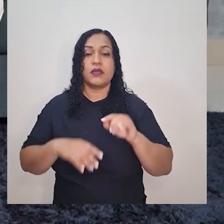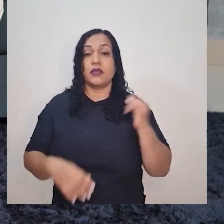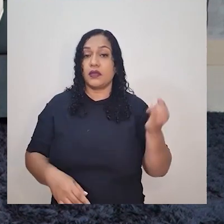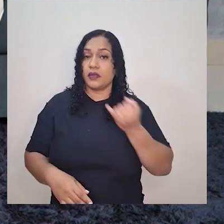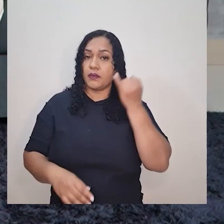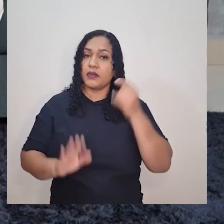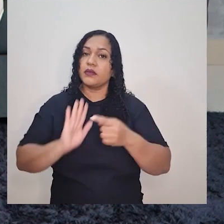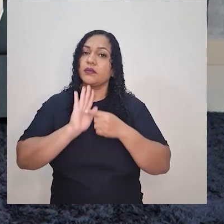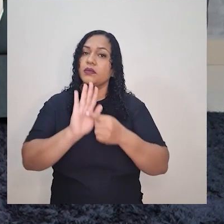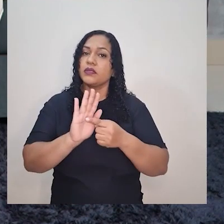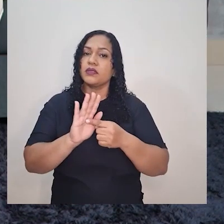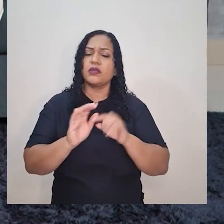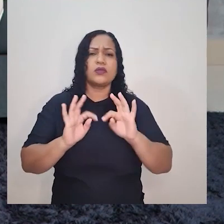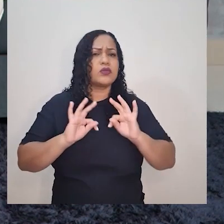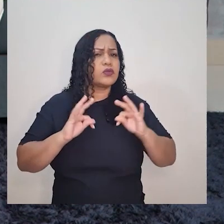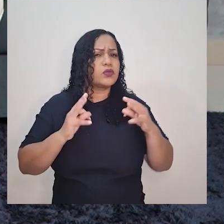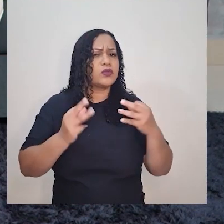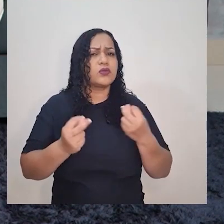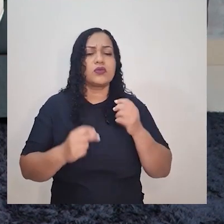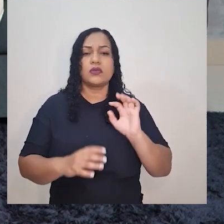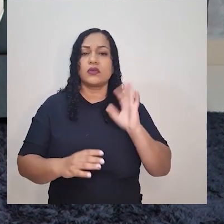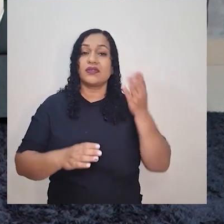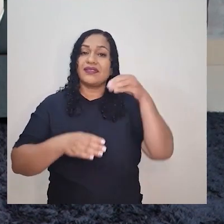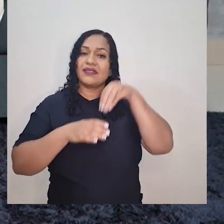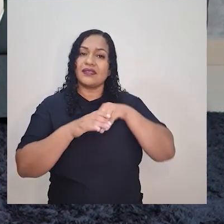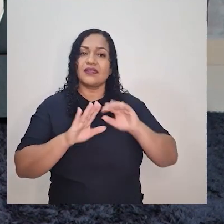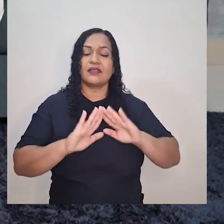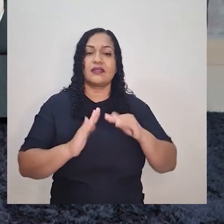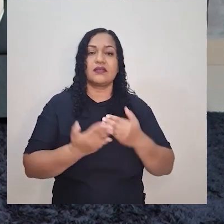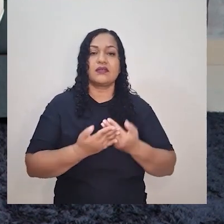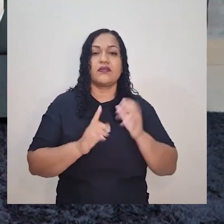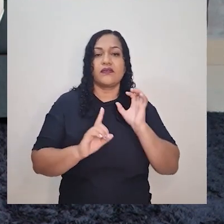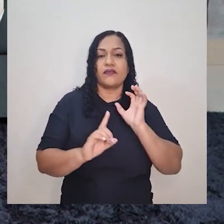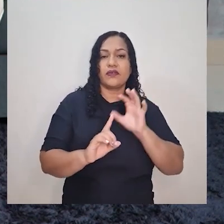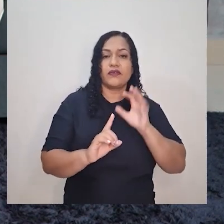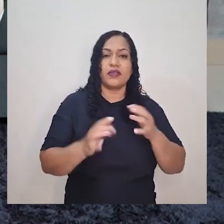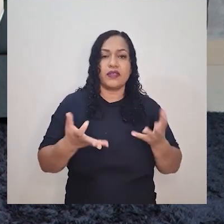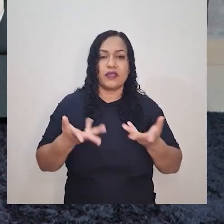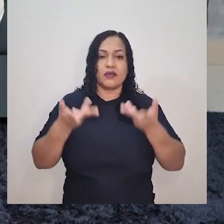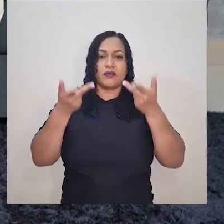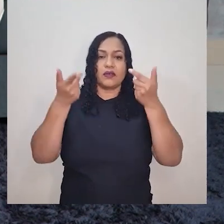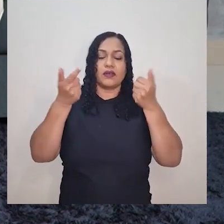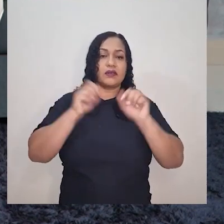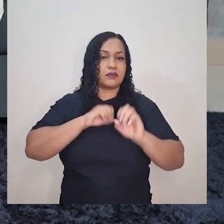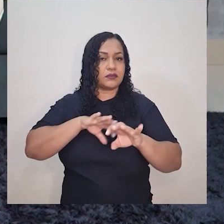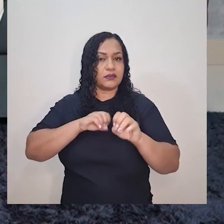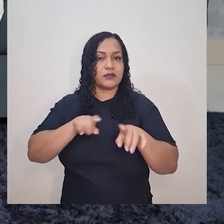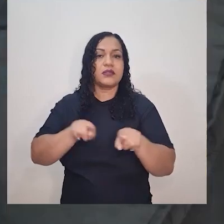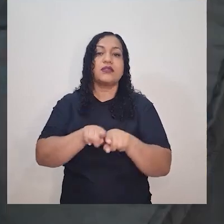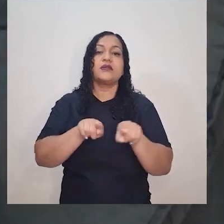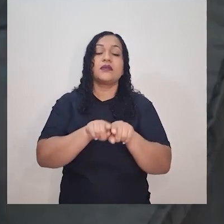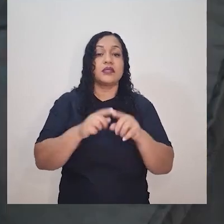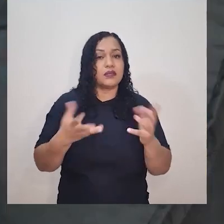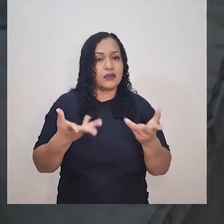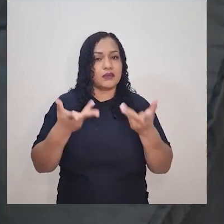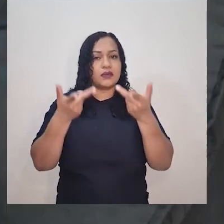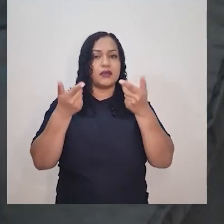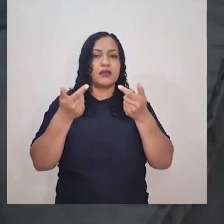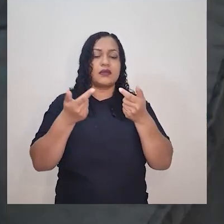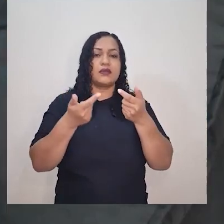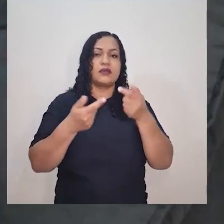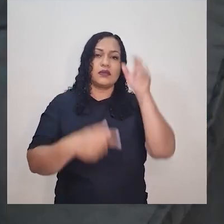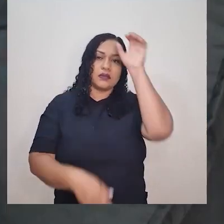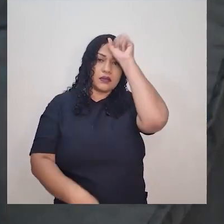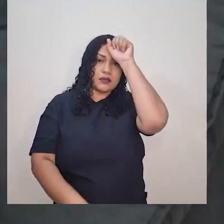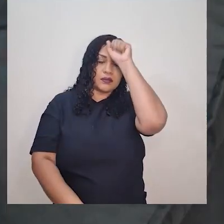escola acerca dessa valorização influencia diretamente na qualidade do ensino e na qualidade da aprendizagem. Então, se o professor